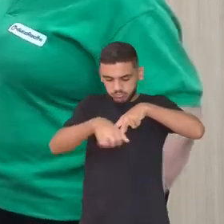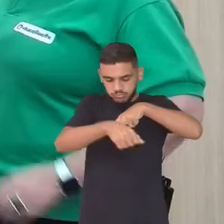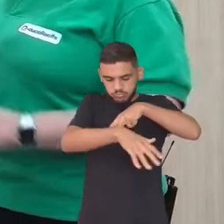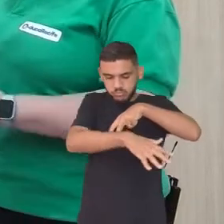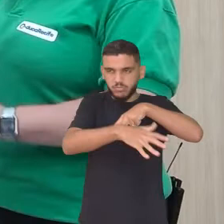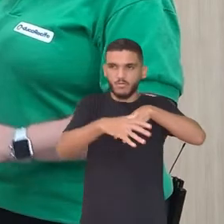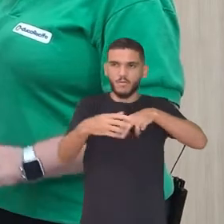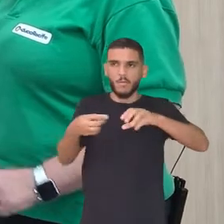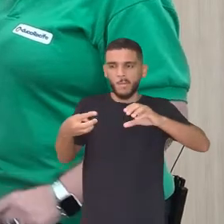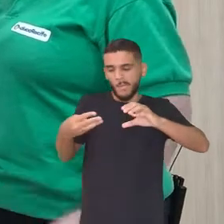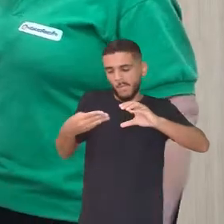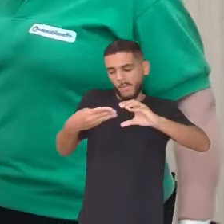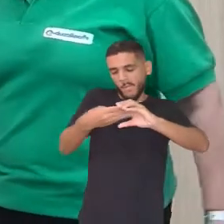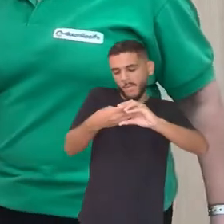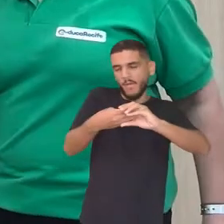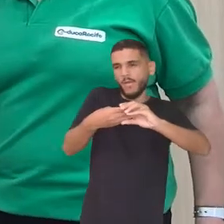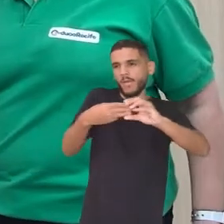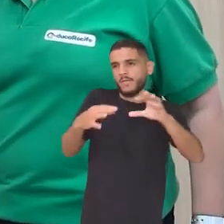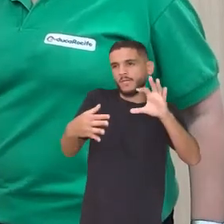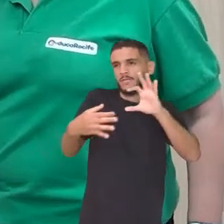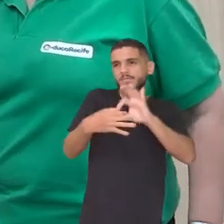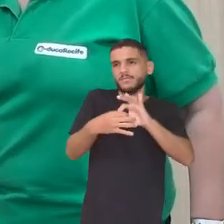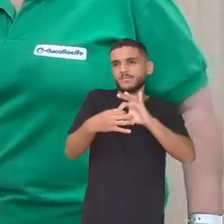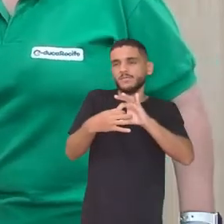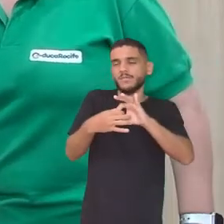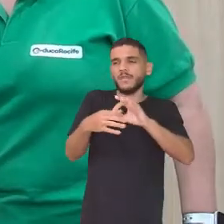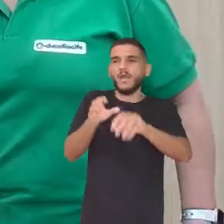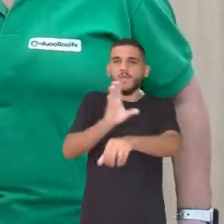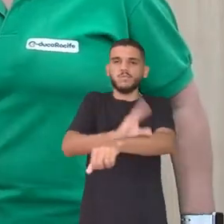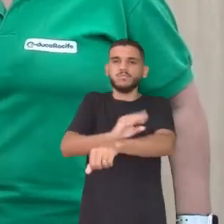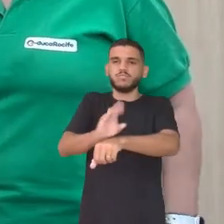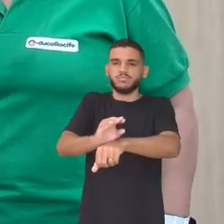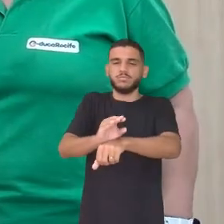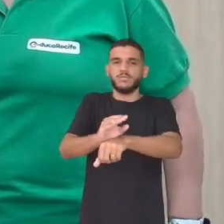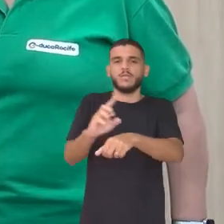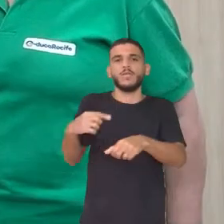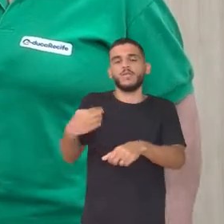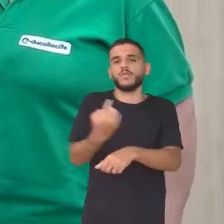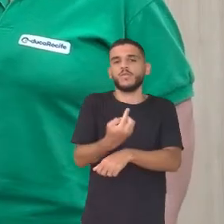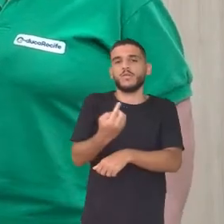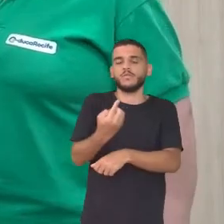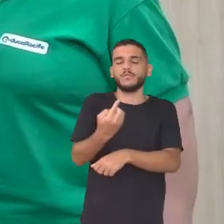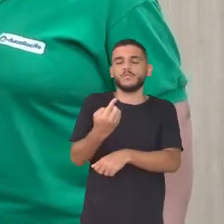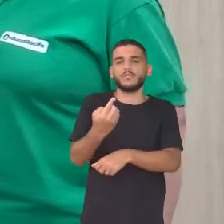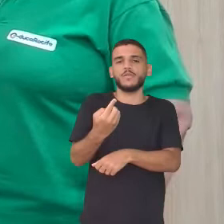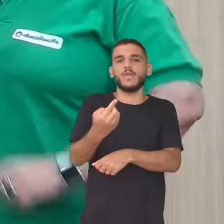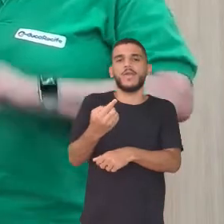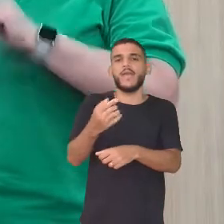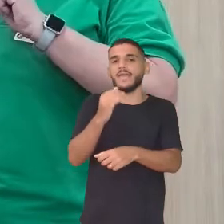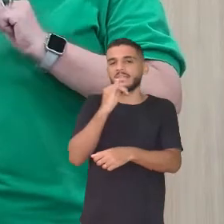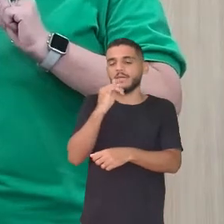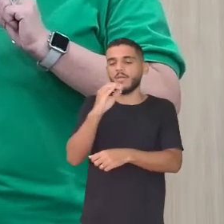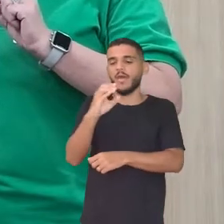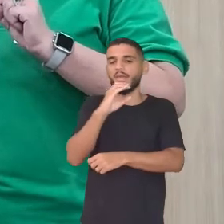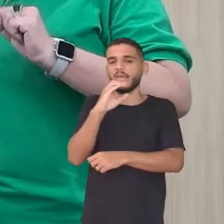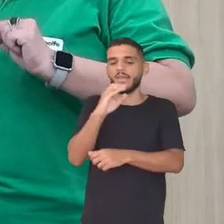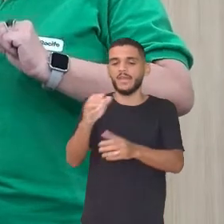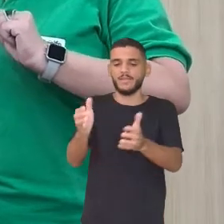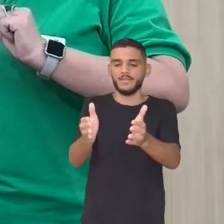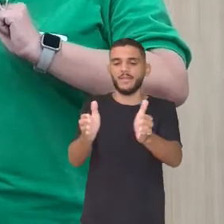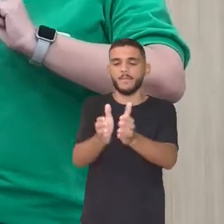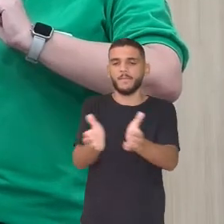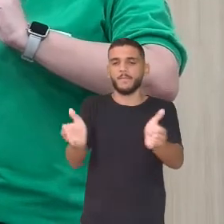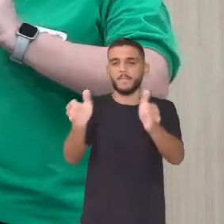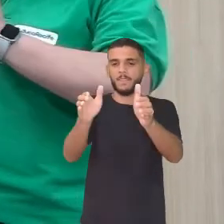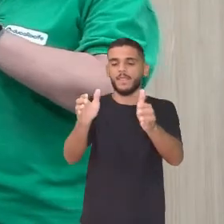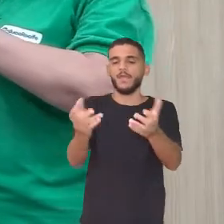chegar até os nossos músculos e a gente vai puxar o braço. Essa informação foi tão rápida, porque